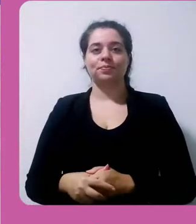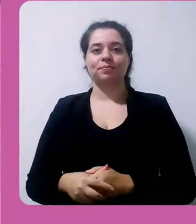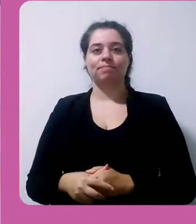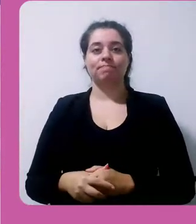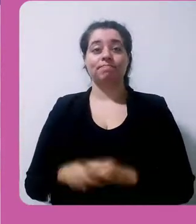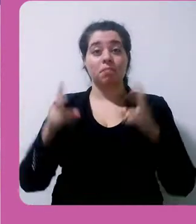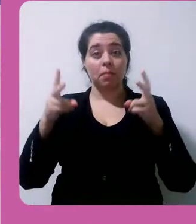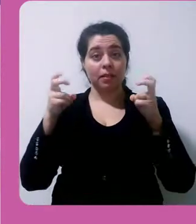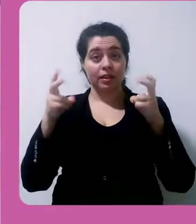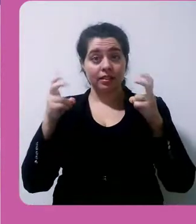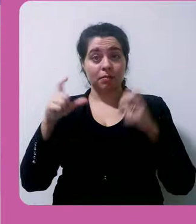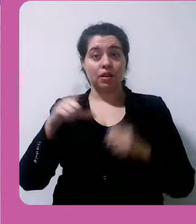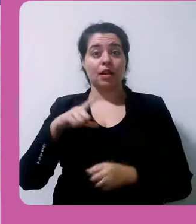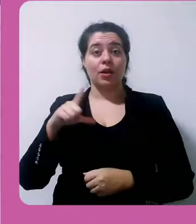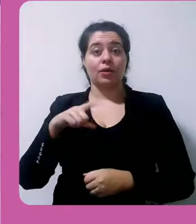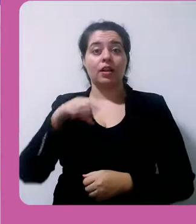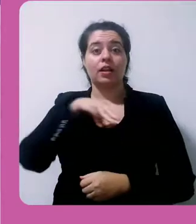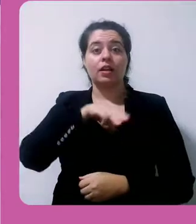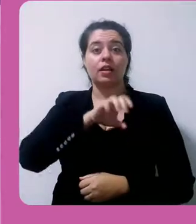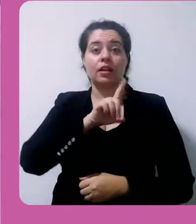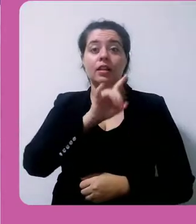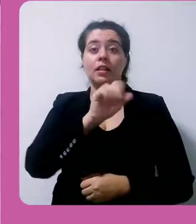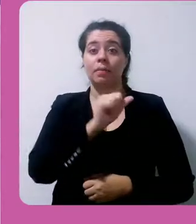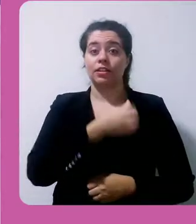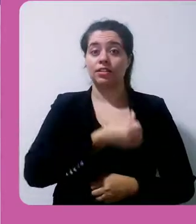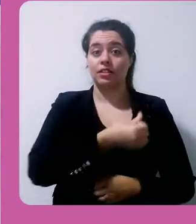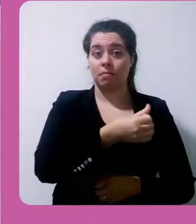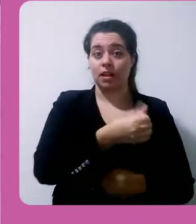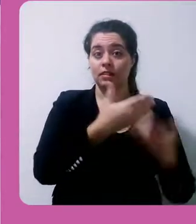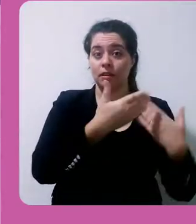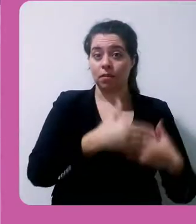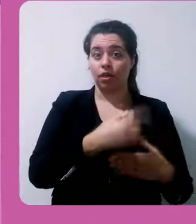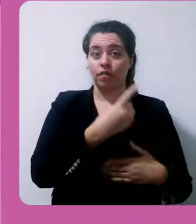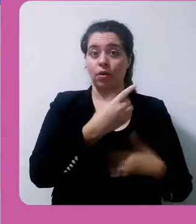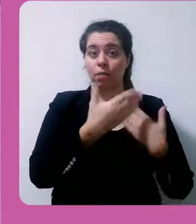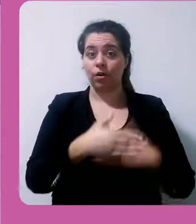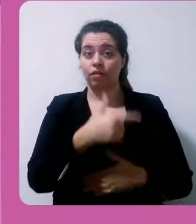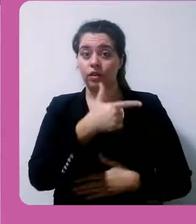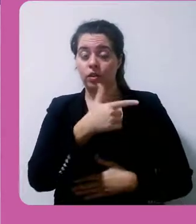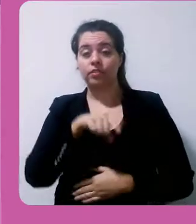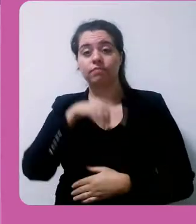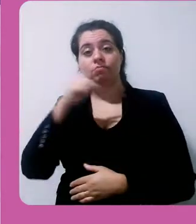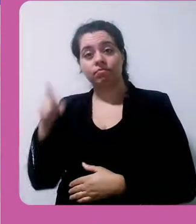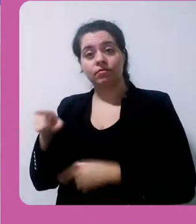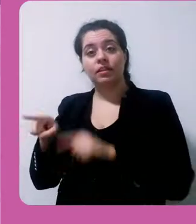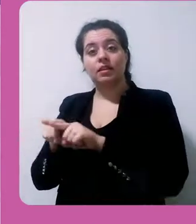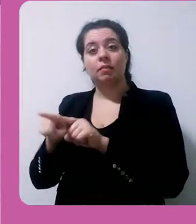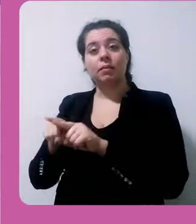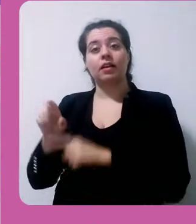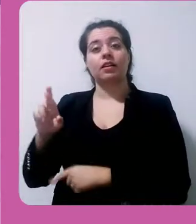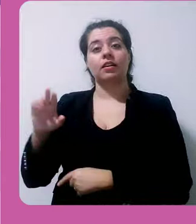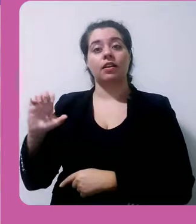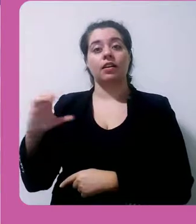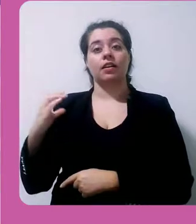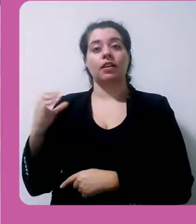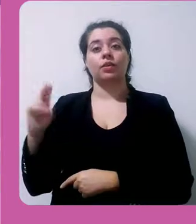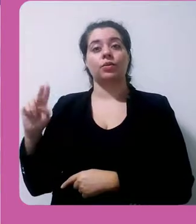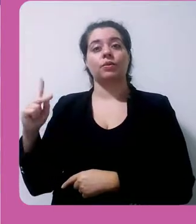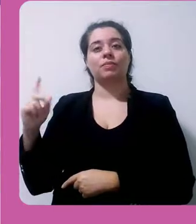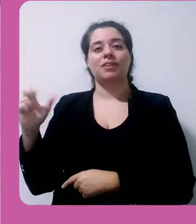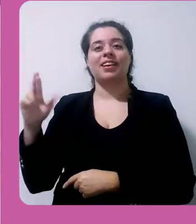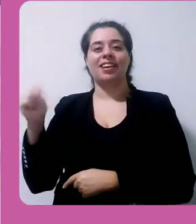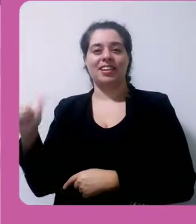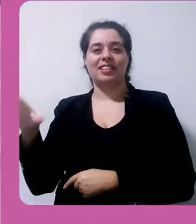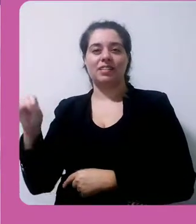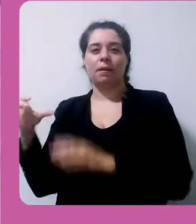agora média do semestre com 2 provas. Recuperação com uma atividade avaliativa. Ah, isso